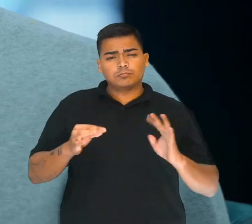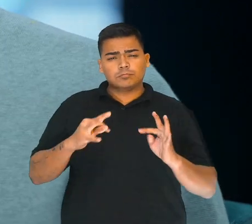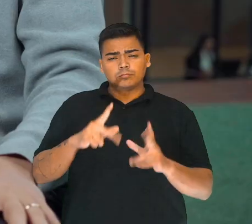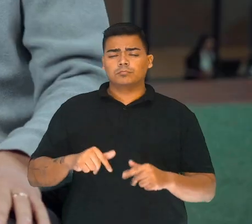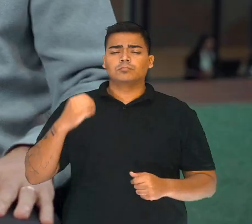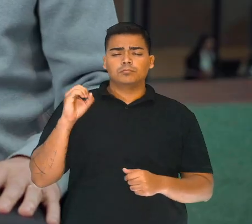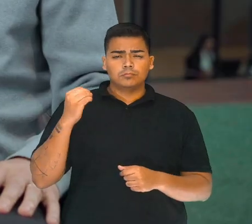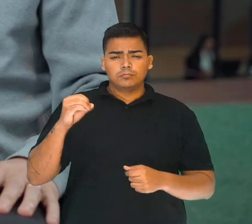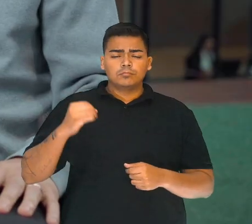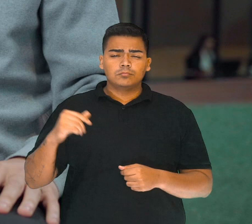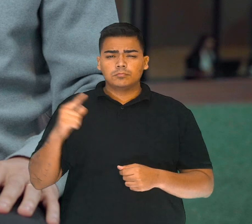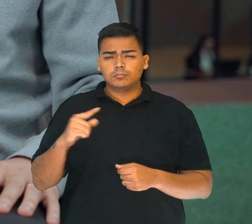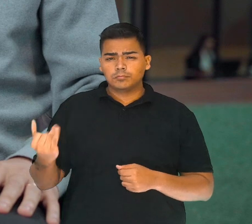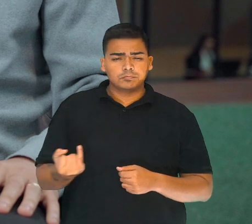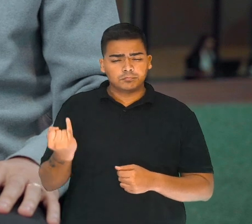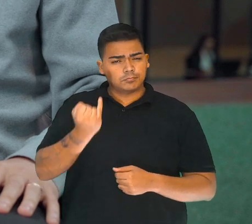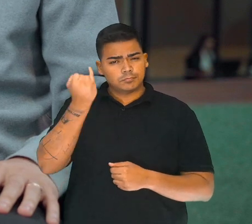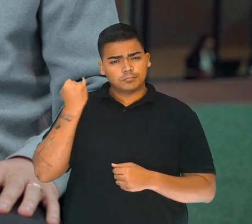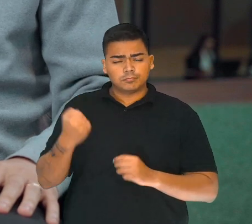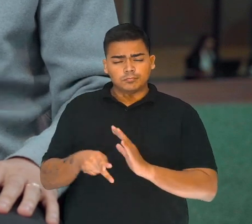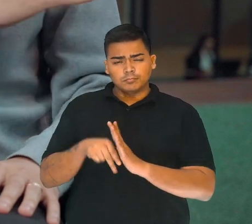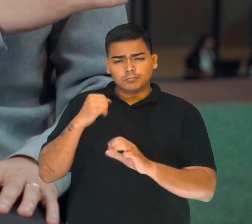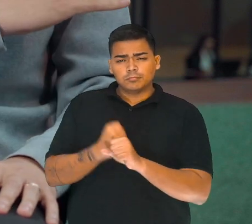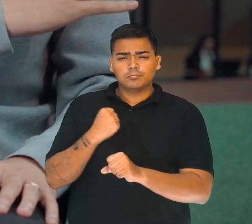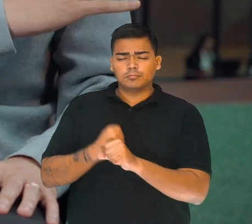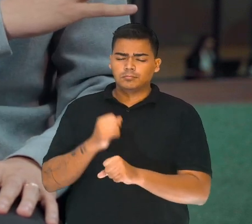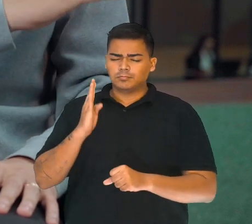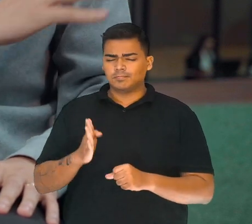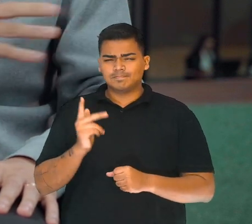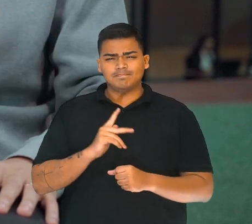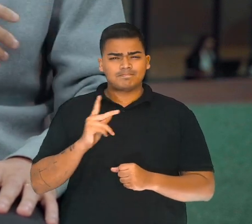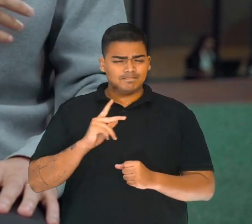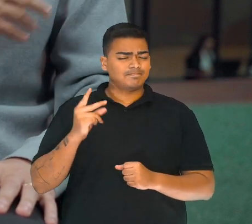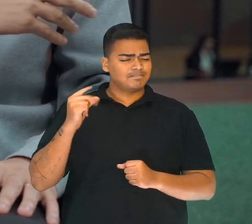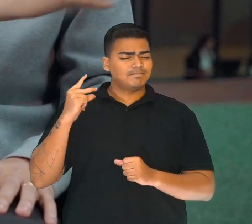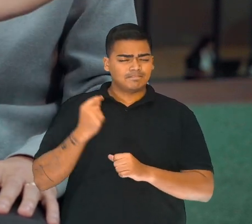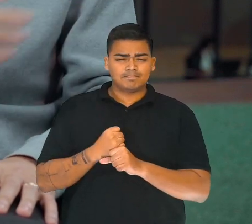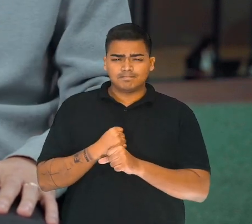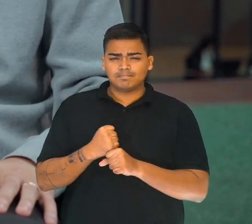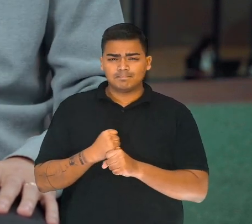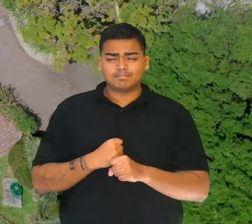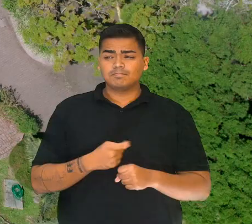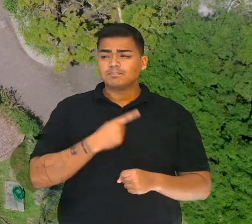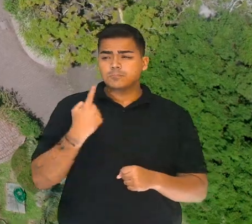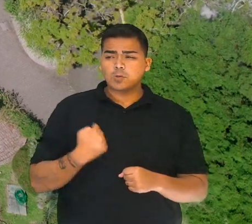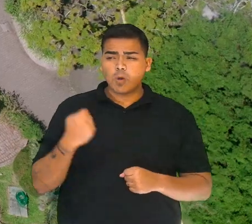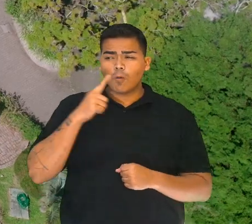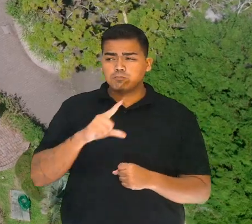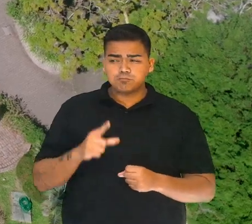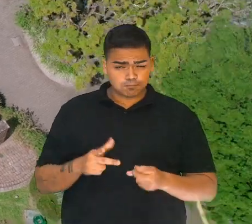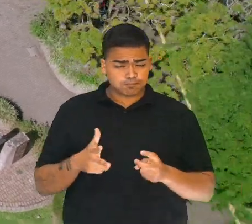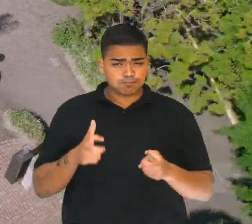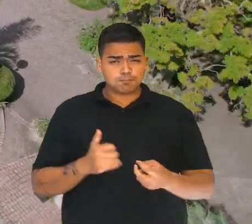Porto Alegre. O Instituto Caldeira, ele é a ponta de um iceberg de uma construção que vem já de algum tempo, né? Porque a gente